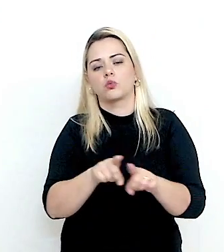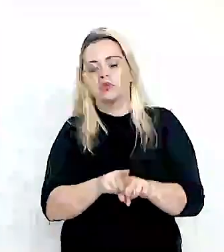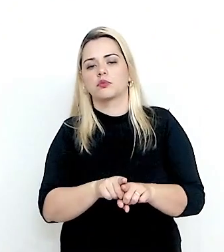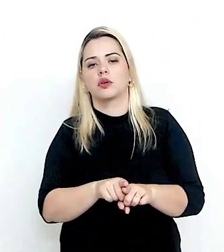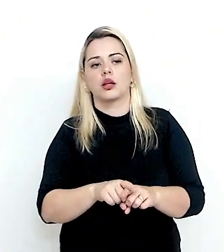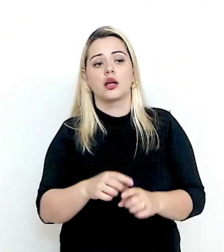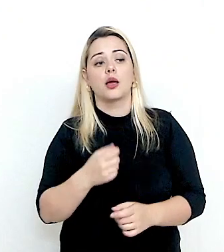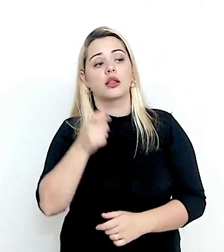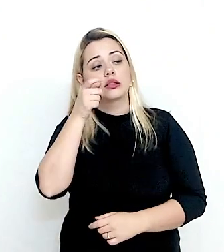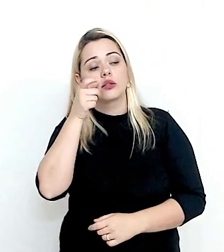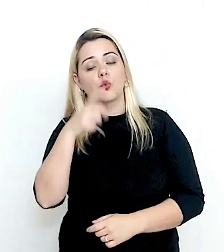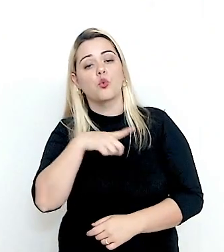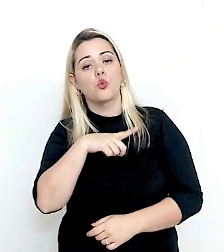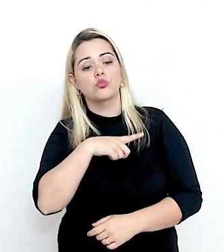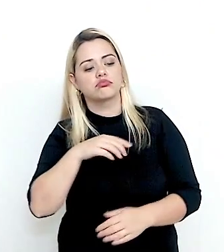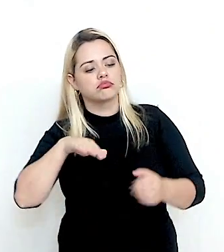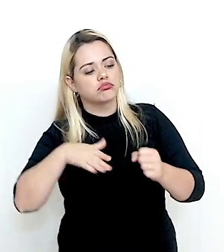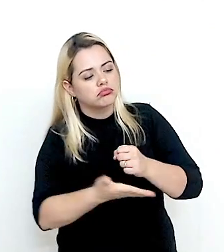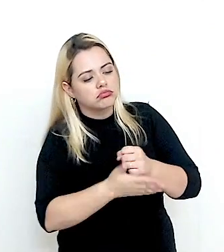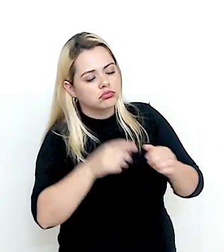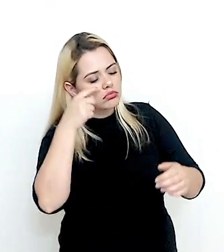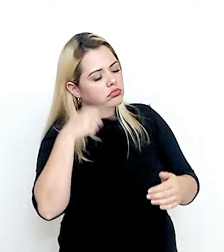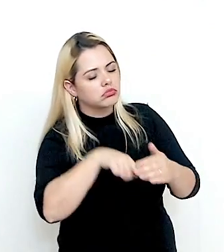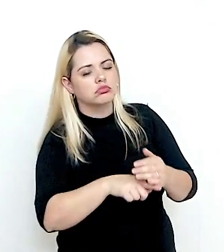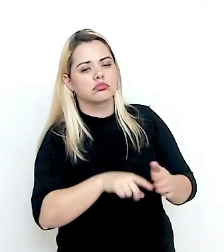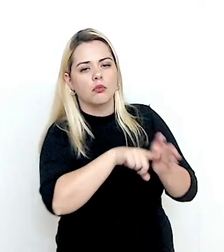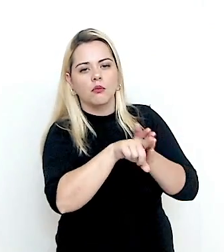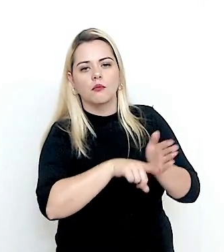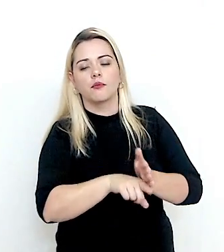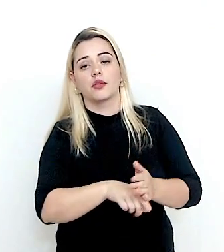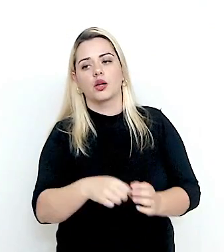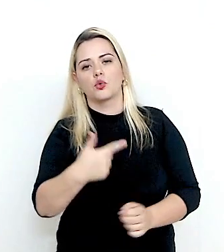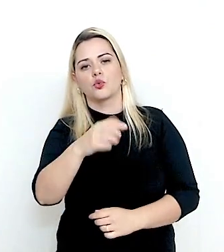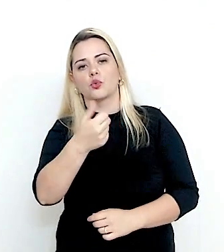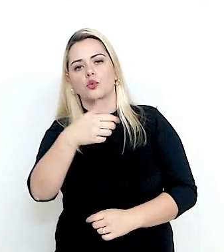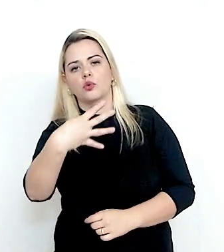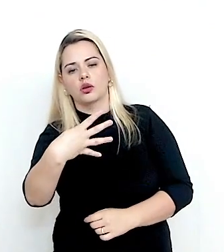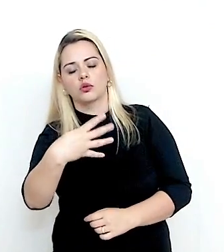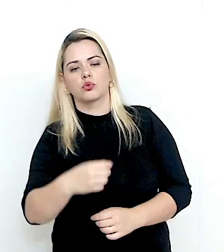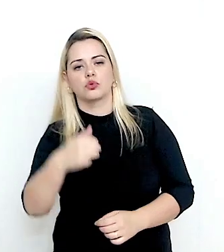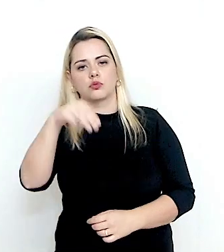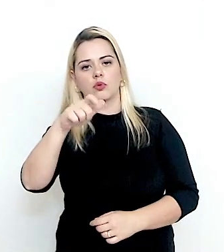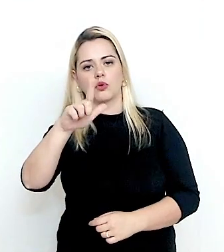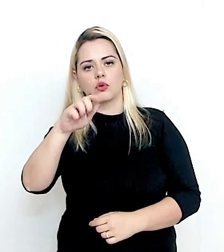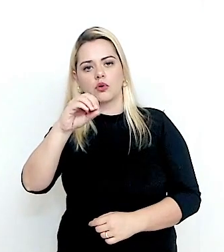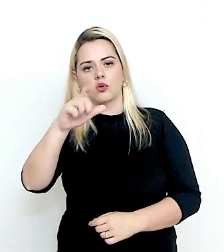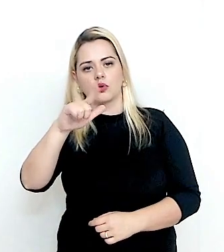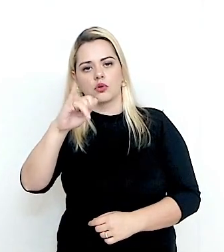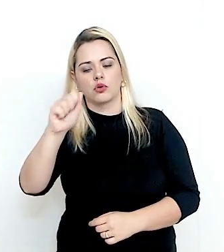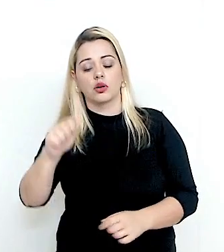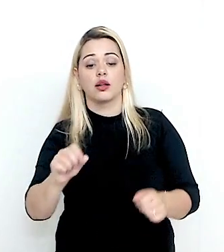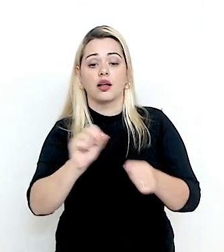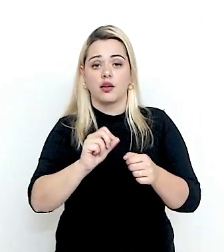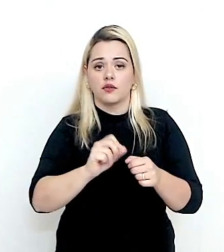temos interesse em aprofundar essa cooperação. Em 2014, a Mongólia instalou em Brasília